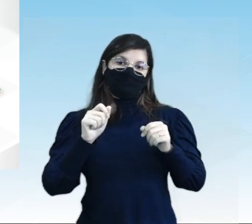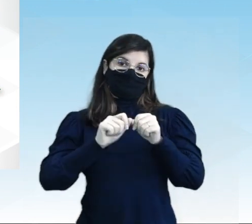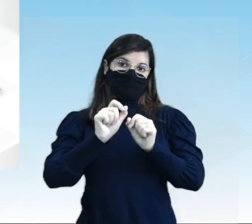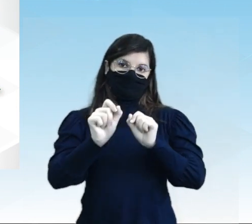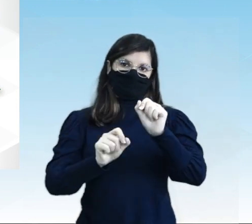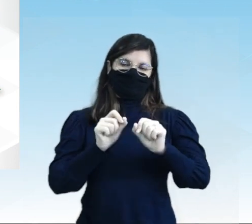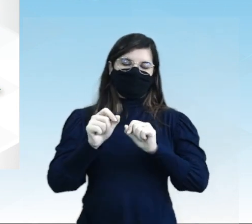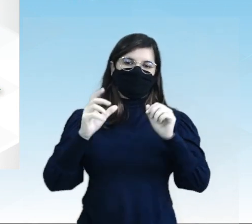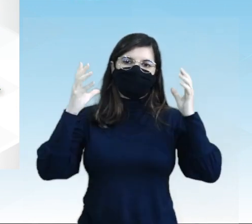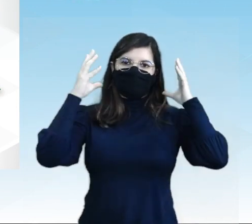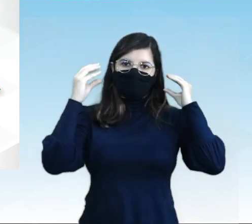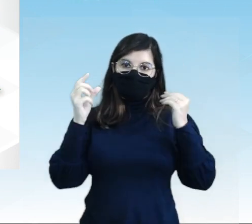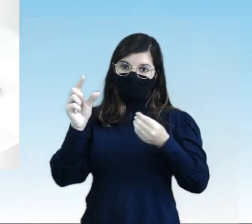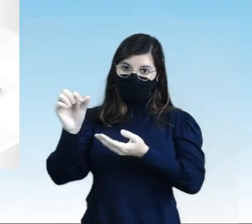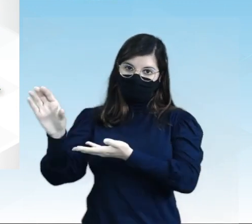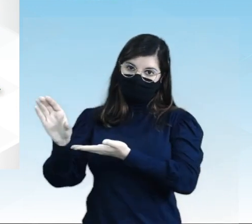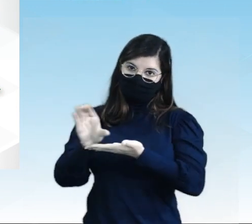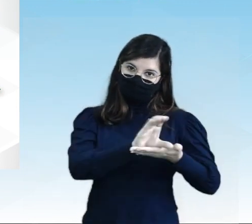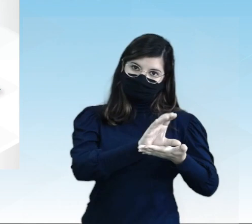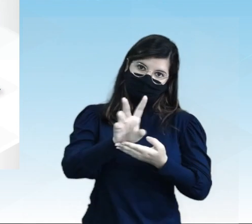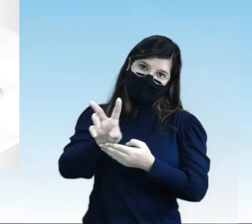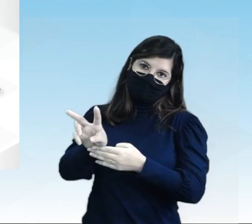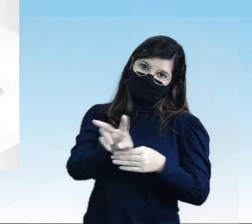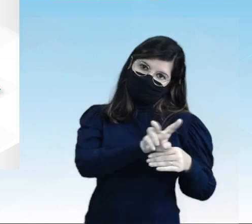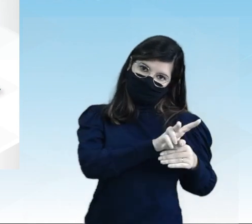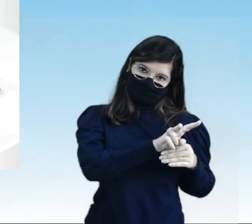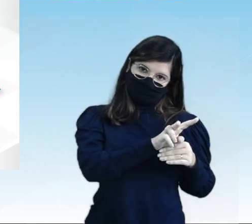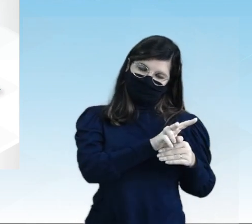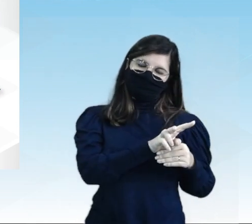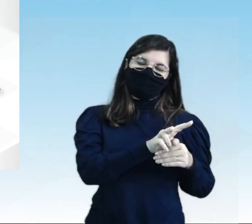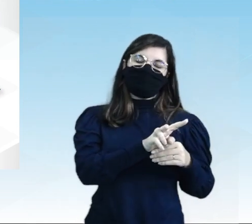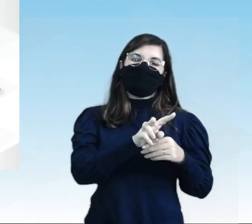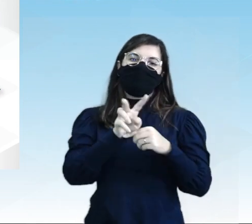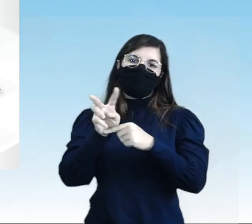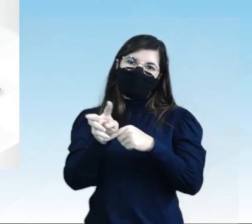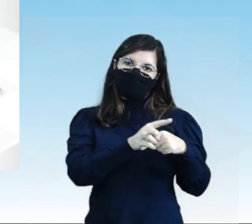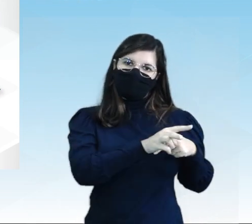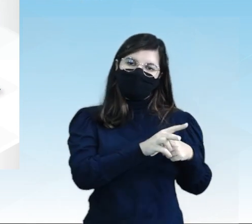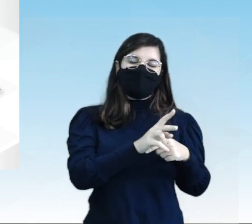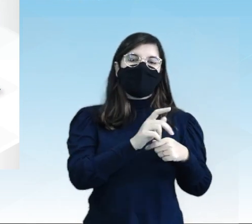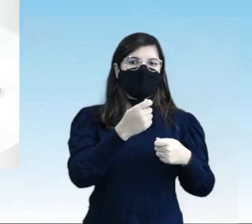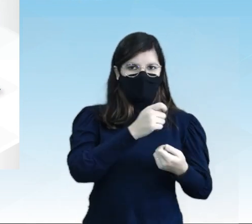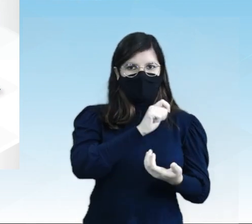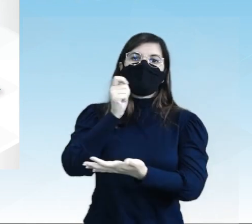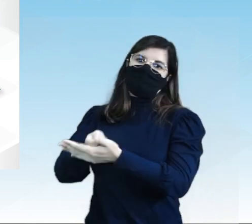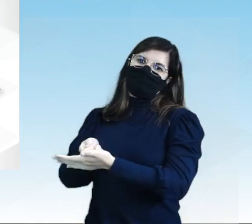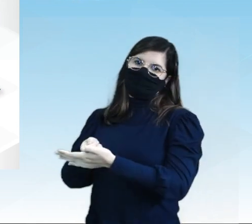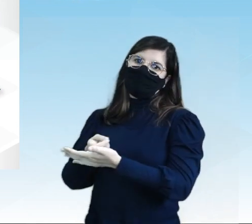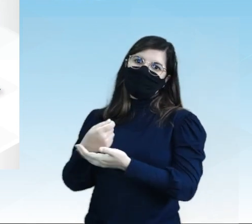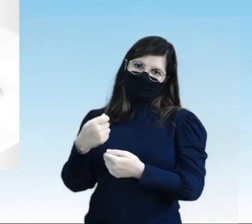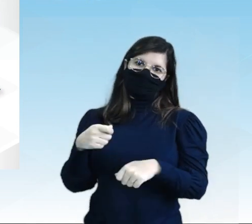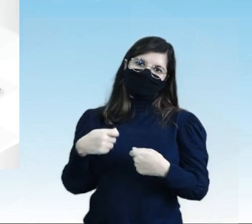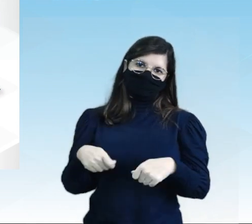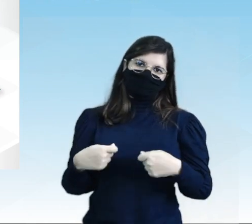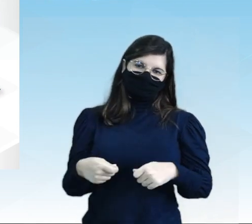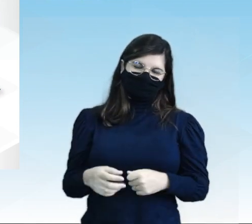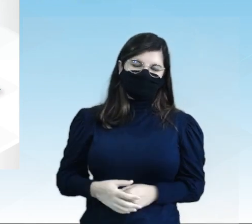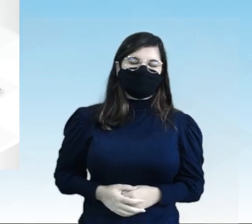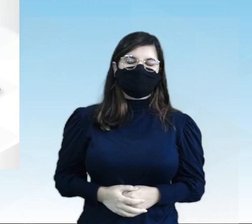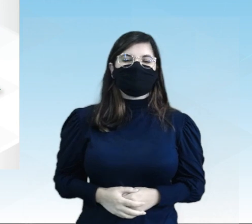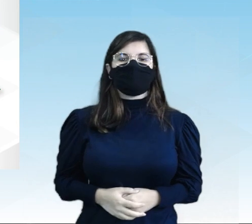fez os holandeses emprestado dinheiro e um dia vai ter que ser cobrado verdade